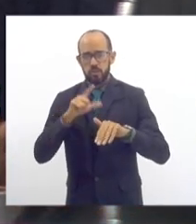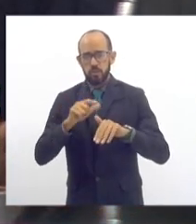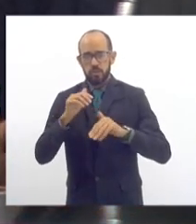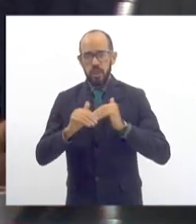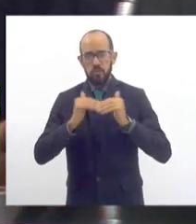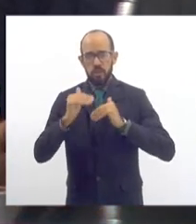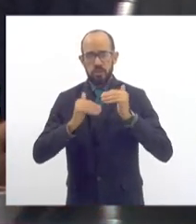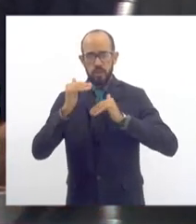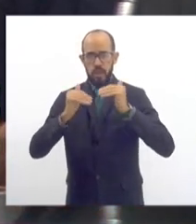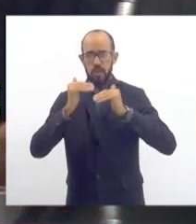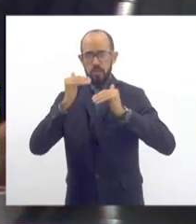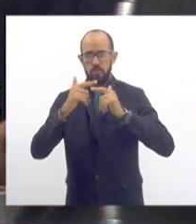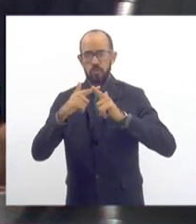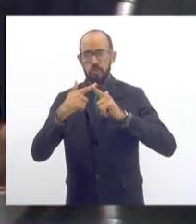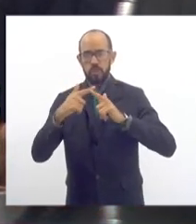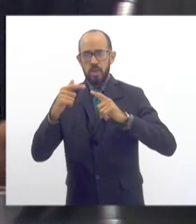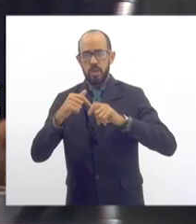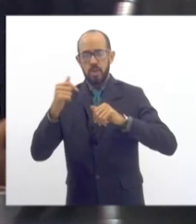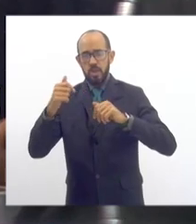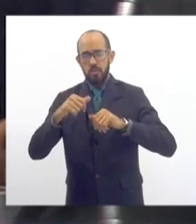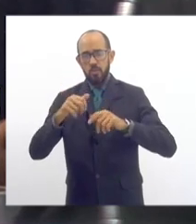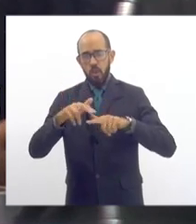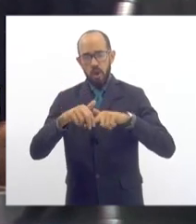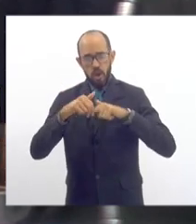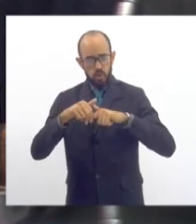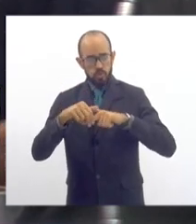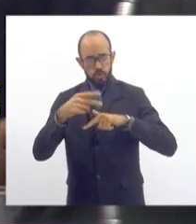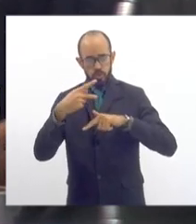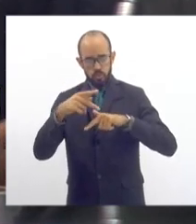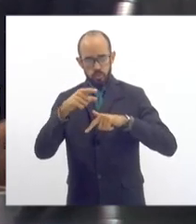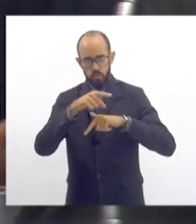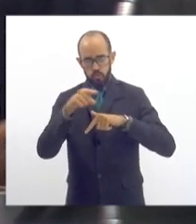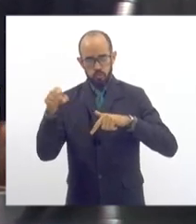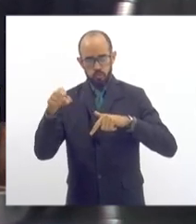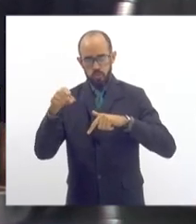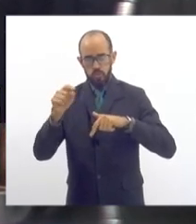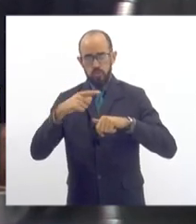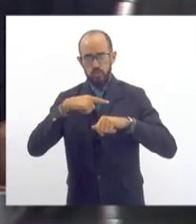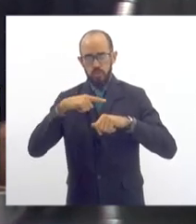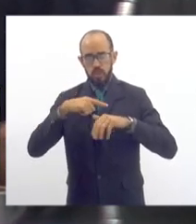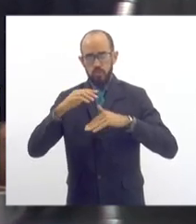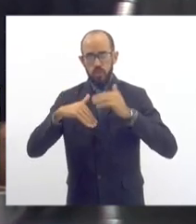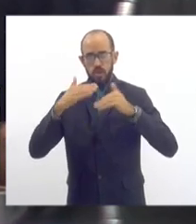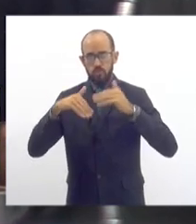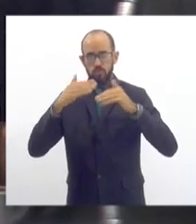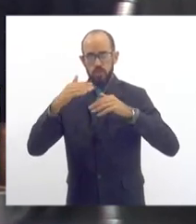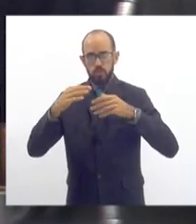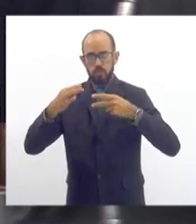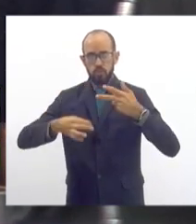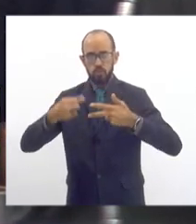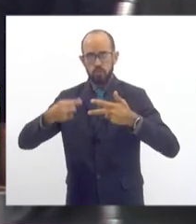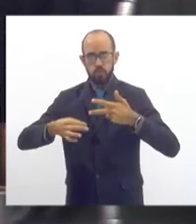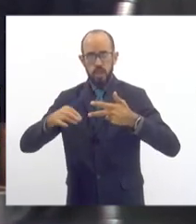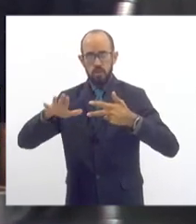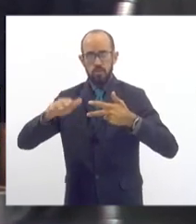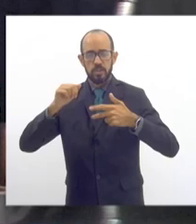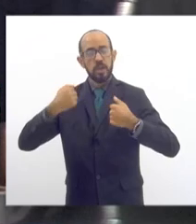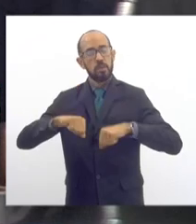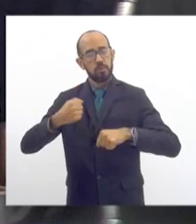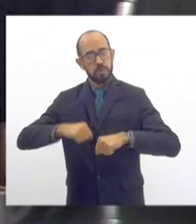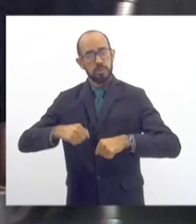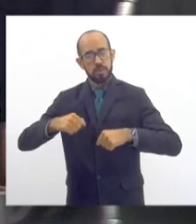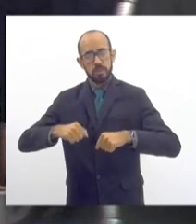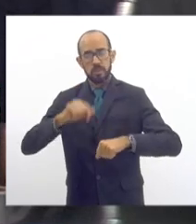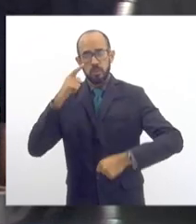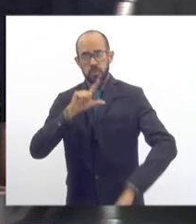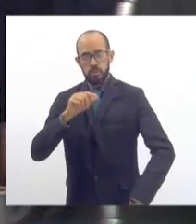graças à mobilização de vocês, teve um avanço já no primeiro momento no judiciário, mas que ela precisa se efetivar. A gente sabe